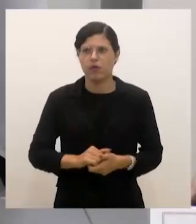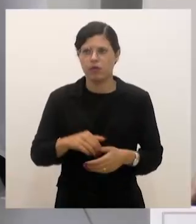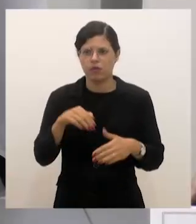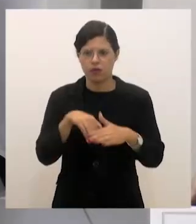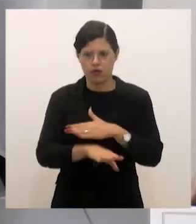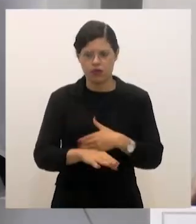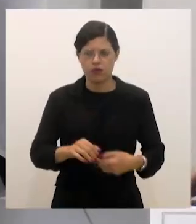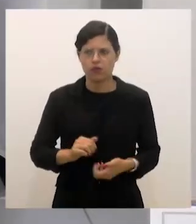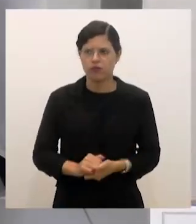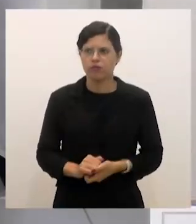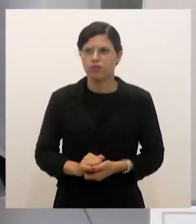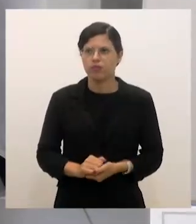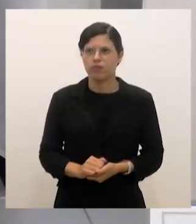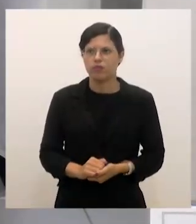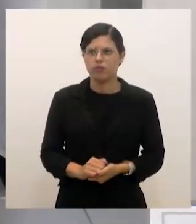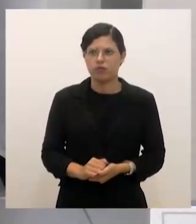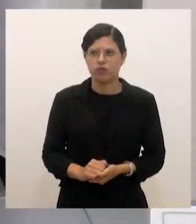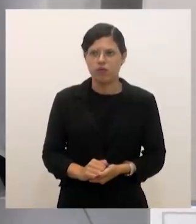arquivo.